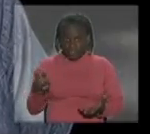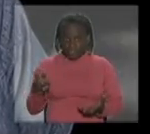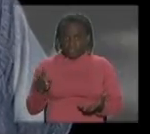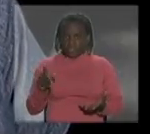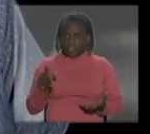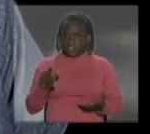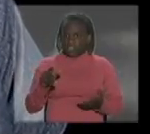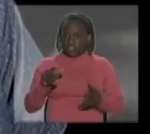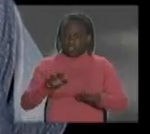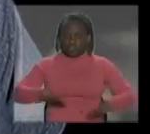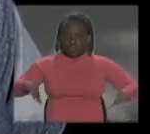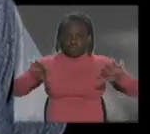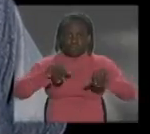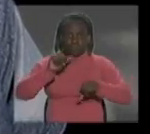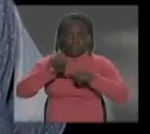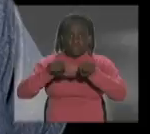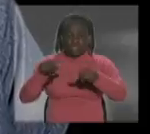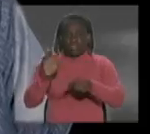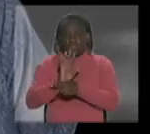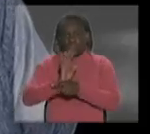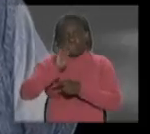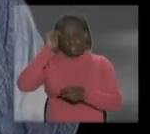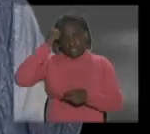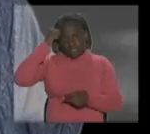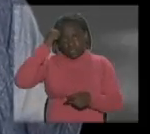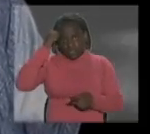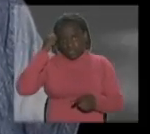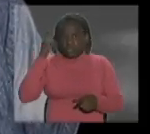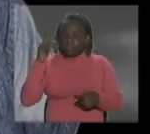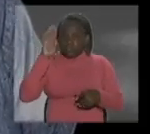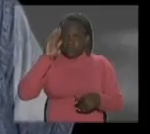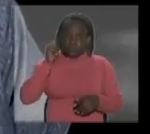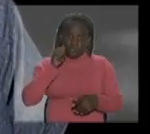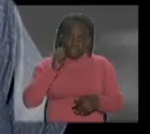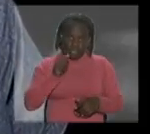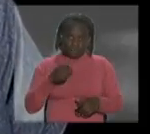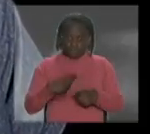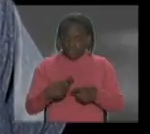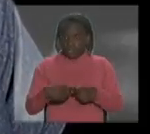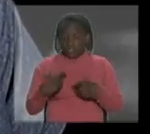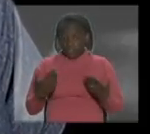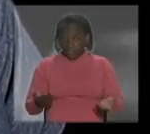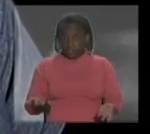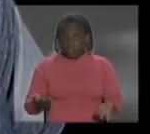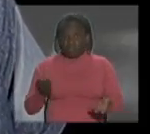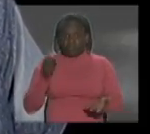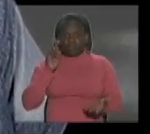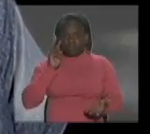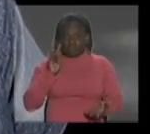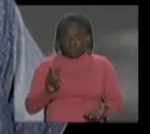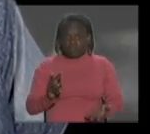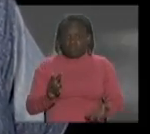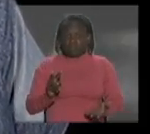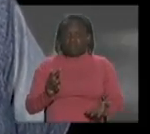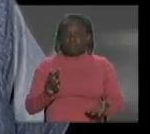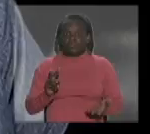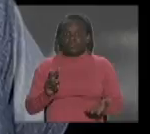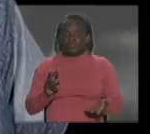aí transformando esse cenário contemporâneo do cinema negro e as mulheres. Porque é isso, né? A gente vê